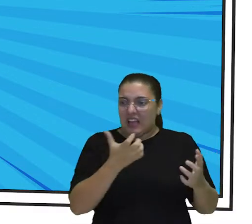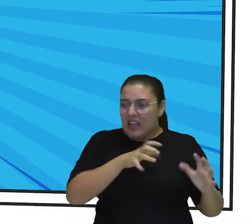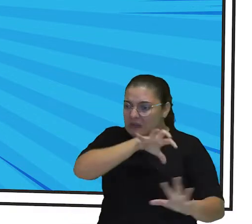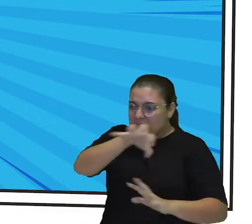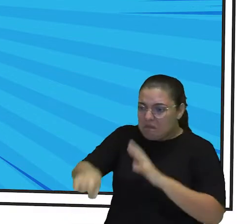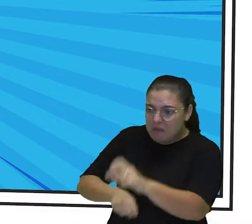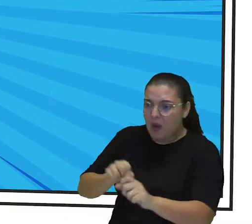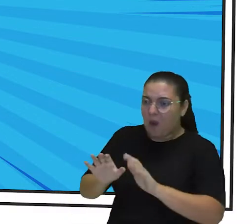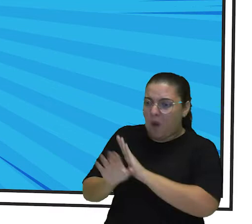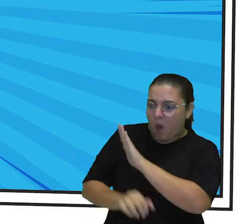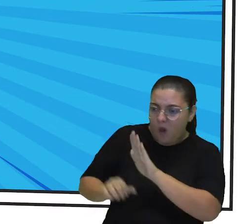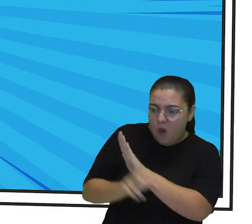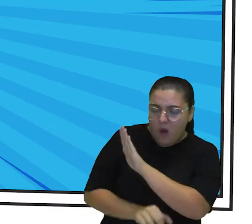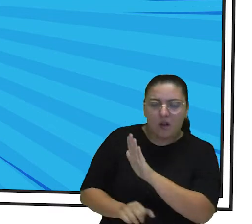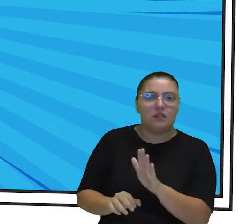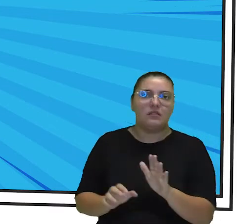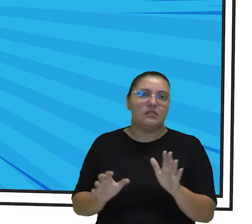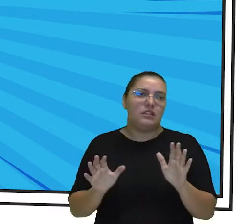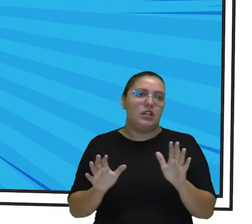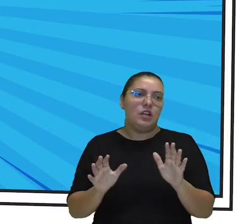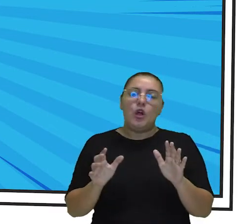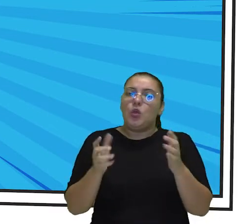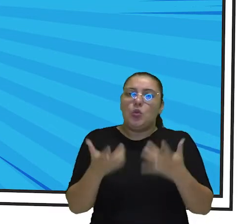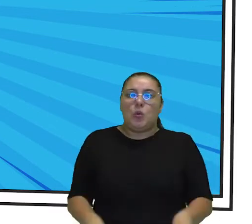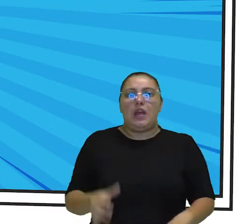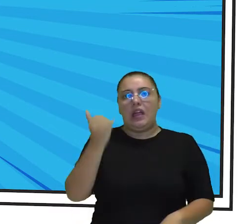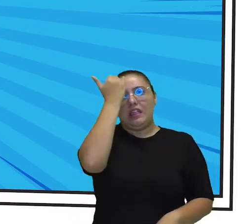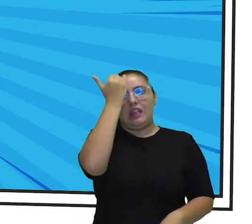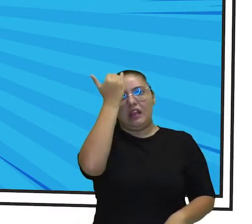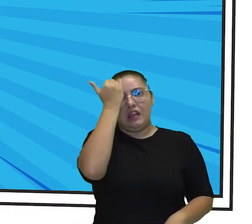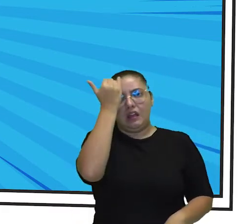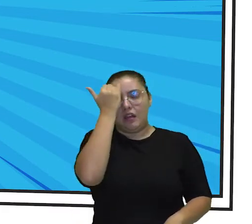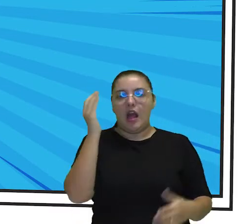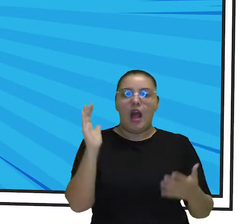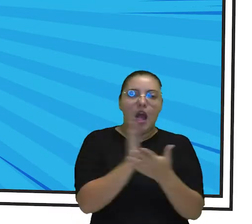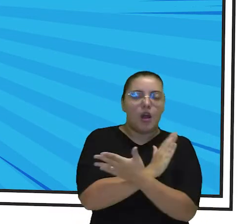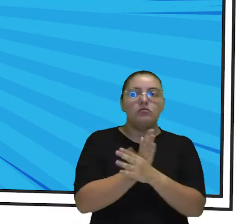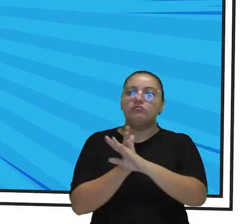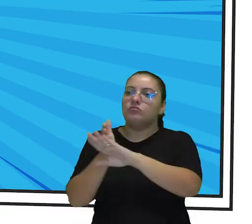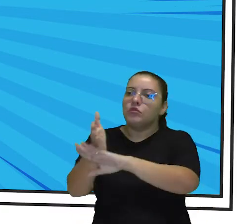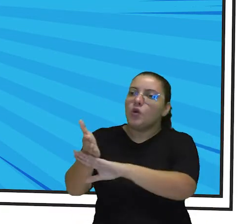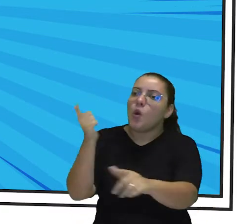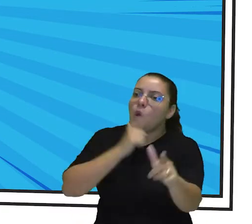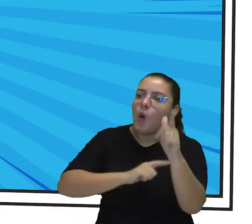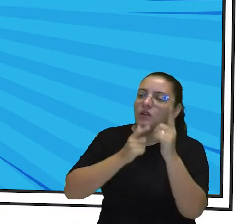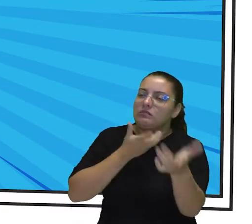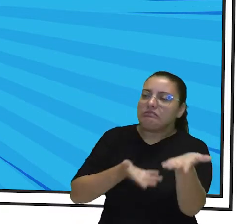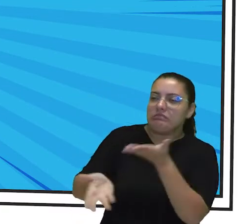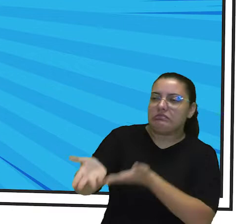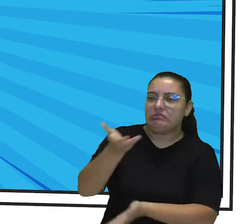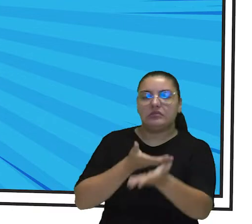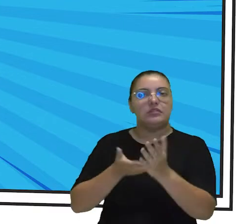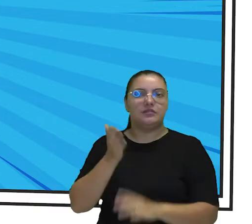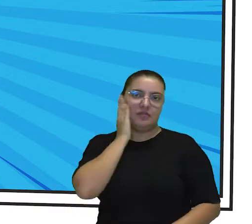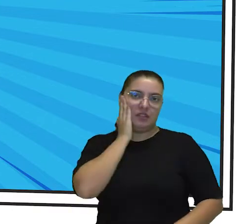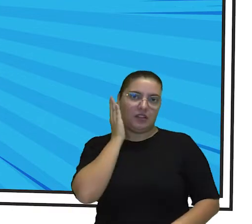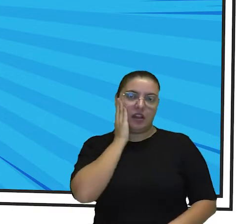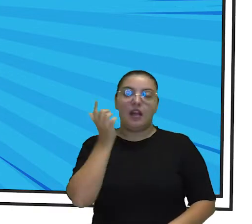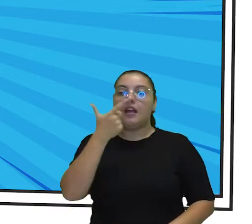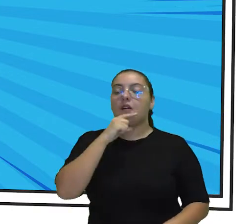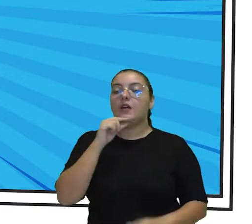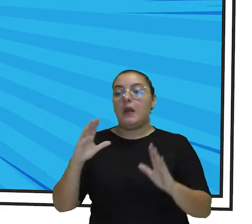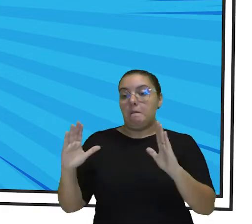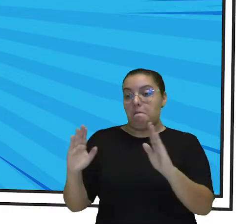aqueles lugares e que não queriam ter trabalho nenhum de ir até certas localidades para conseguir as mercadorias. Então, quem mora